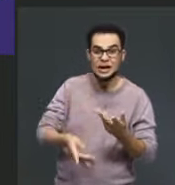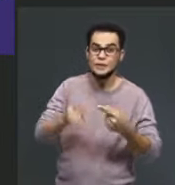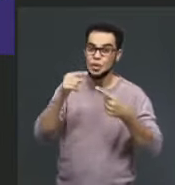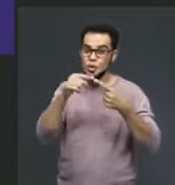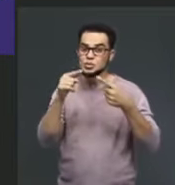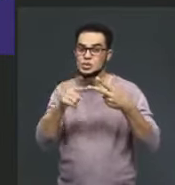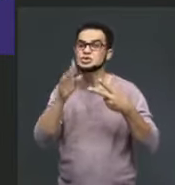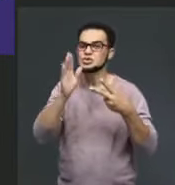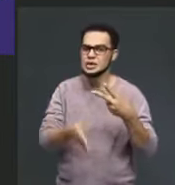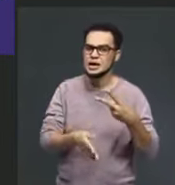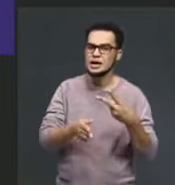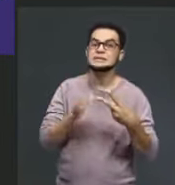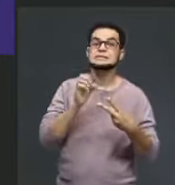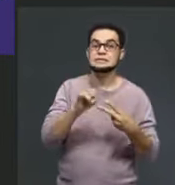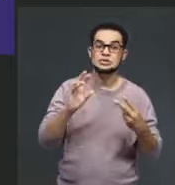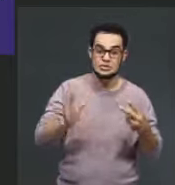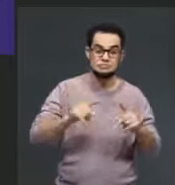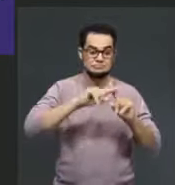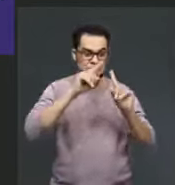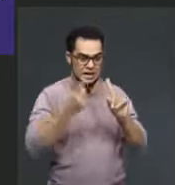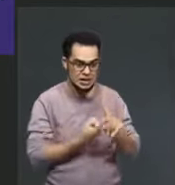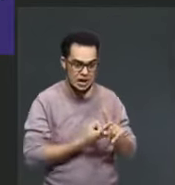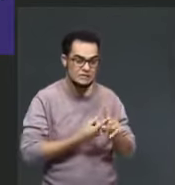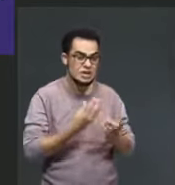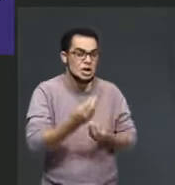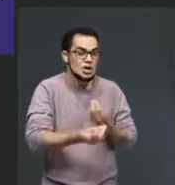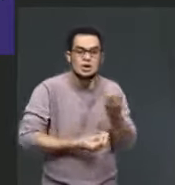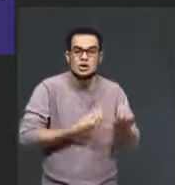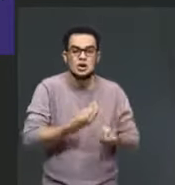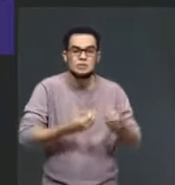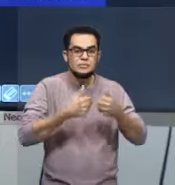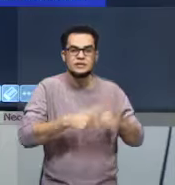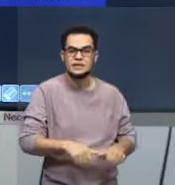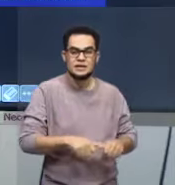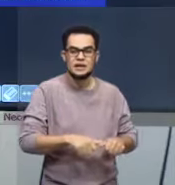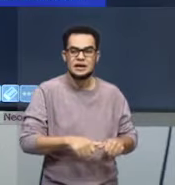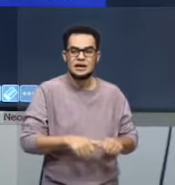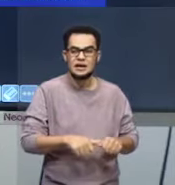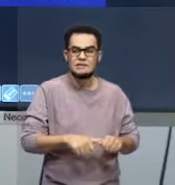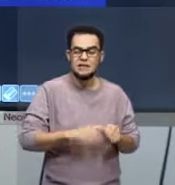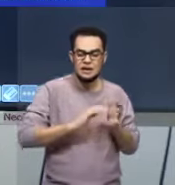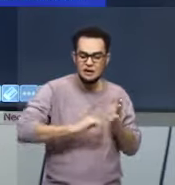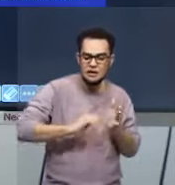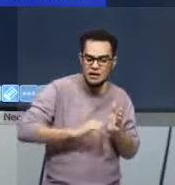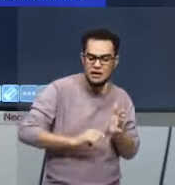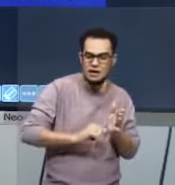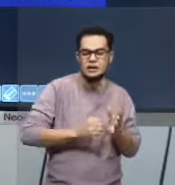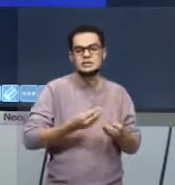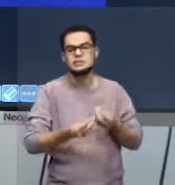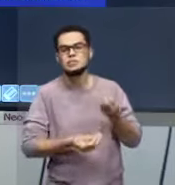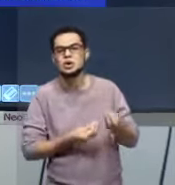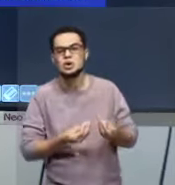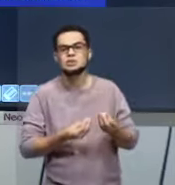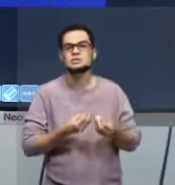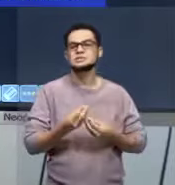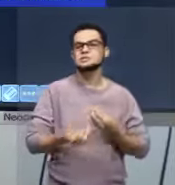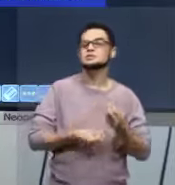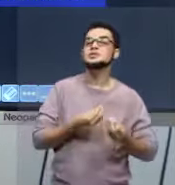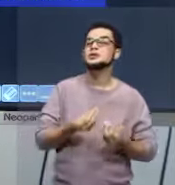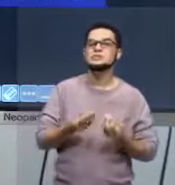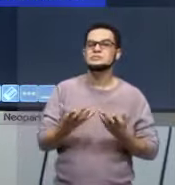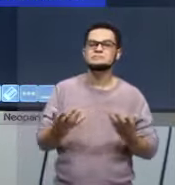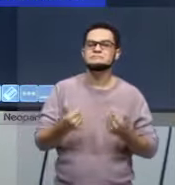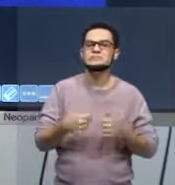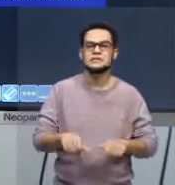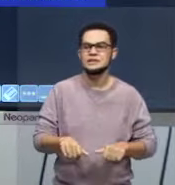houve gravidez, como é que vai ficar o útero? Vai manter o endométrio ou vai descamar? Então essa fase depois da ovocitação é